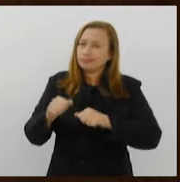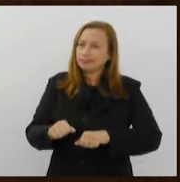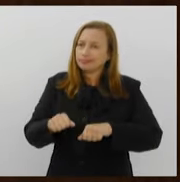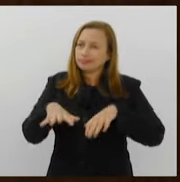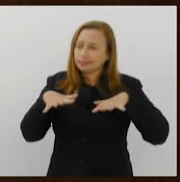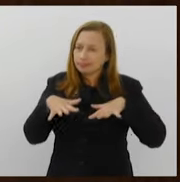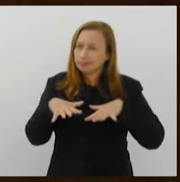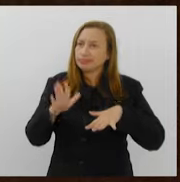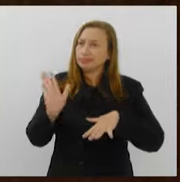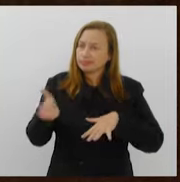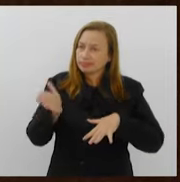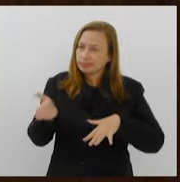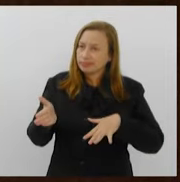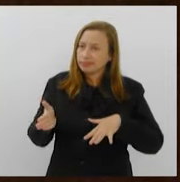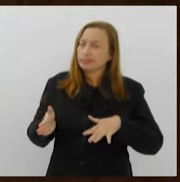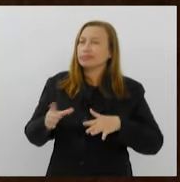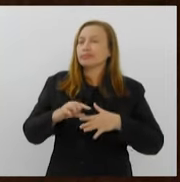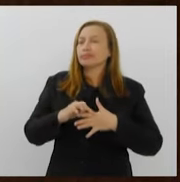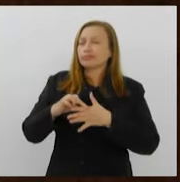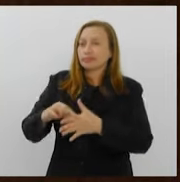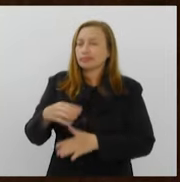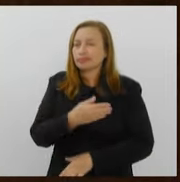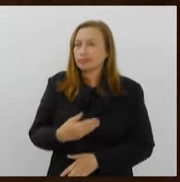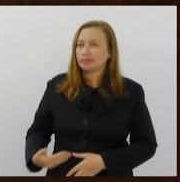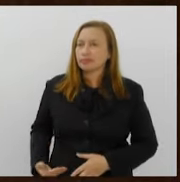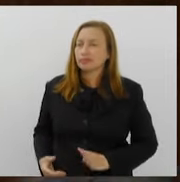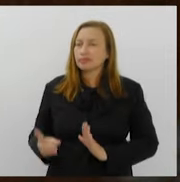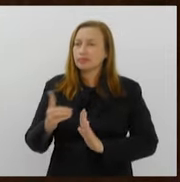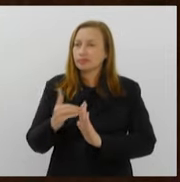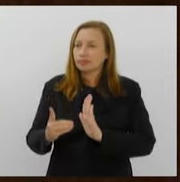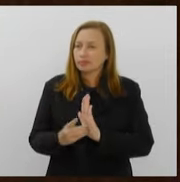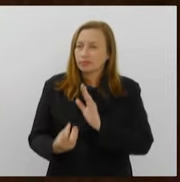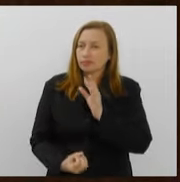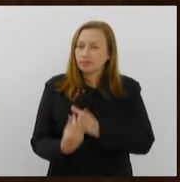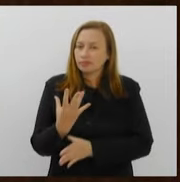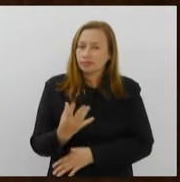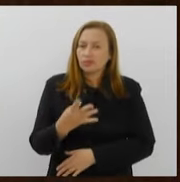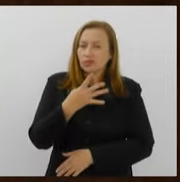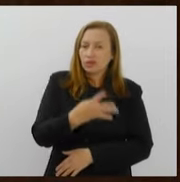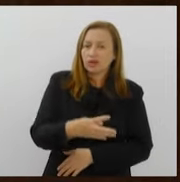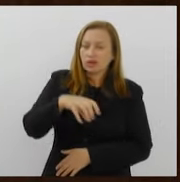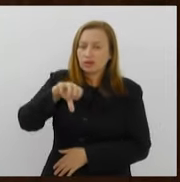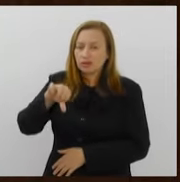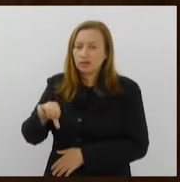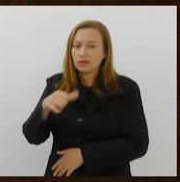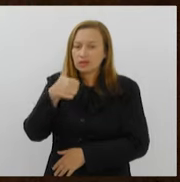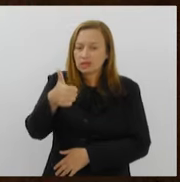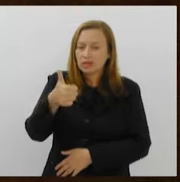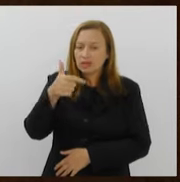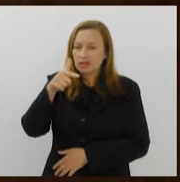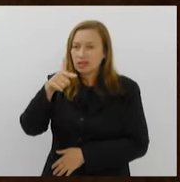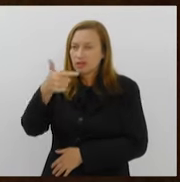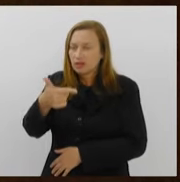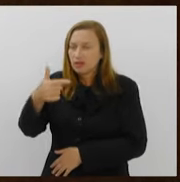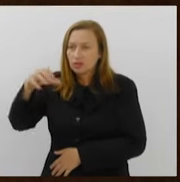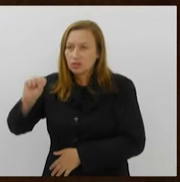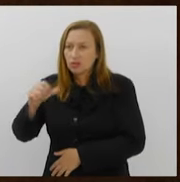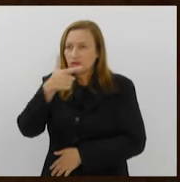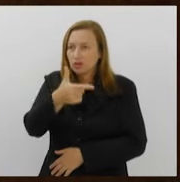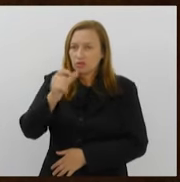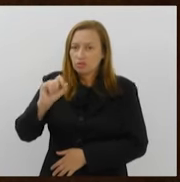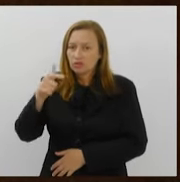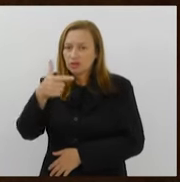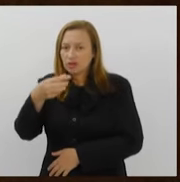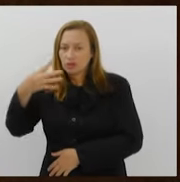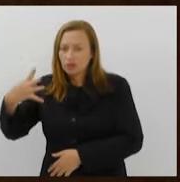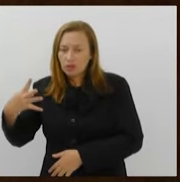seu líder de governo, editou um decreto 49.128 de 2024, de